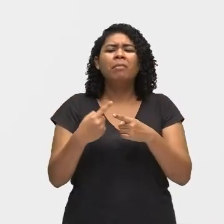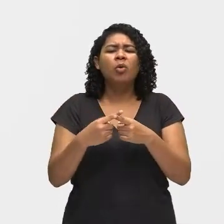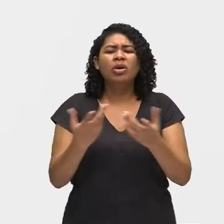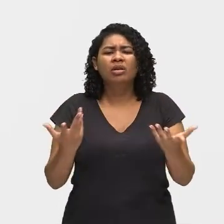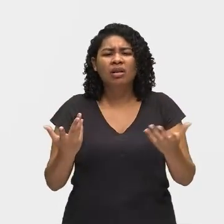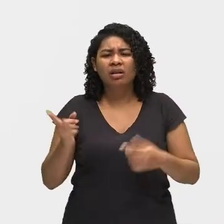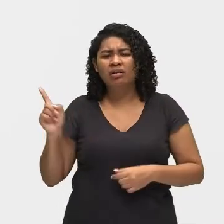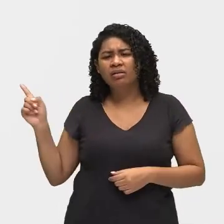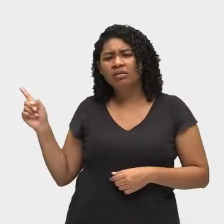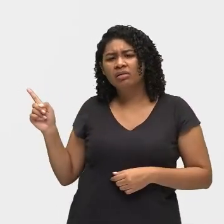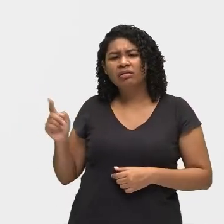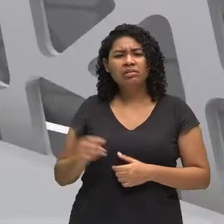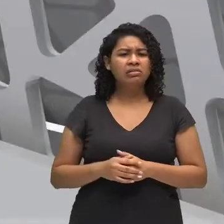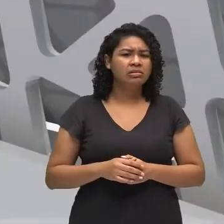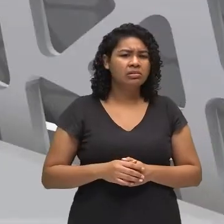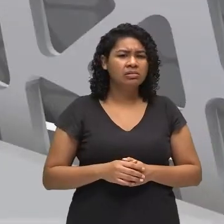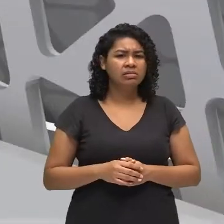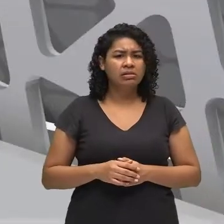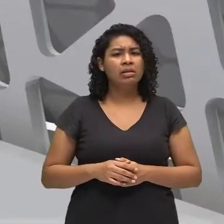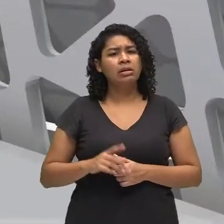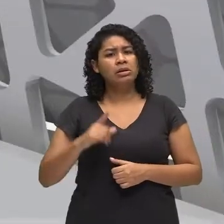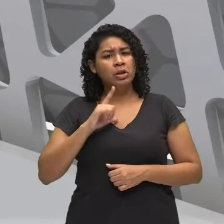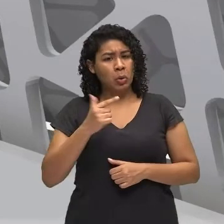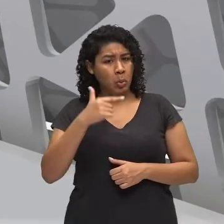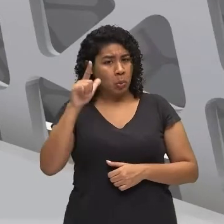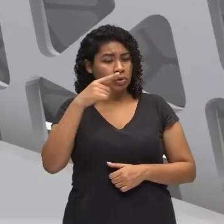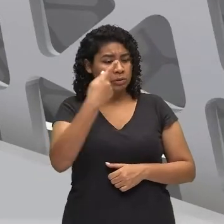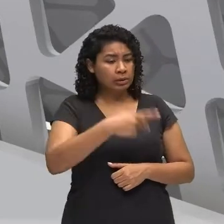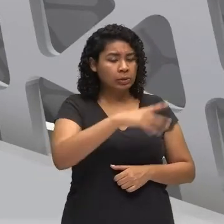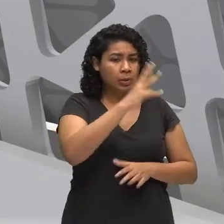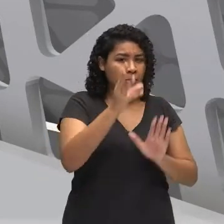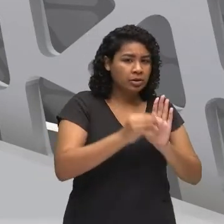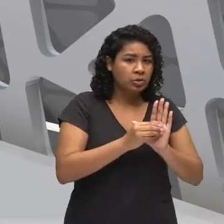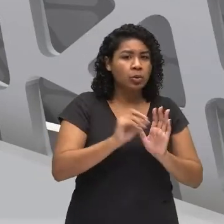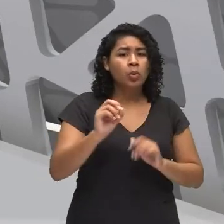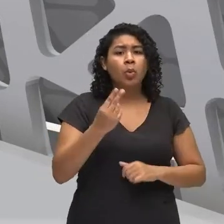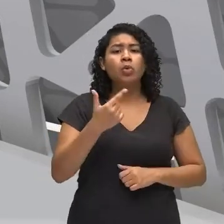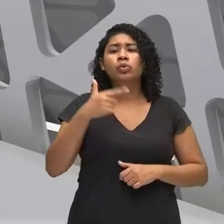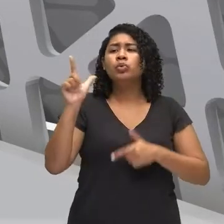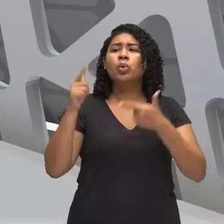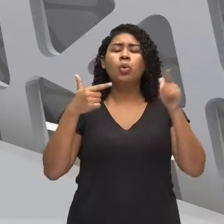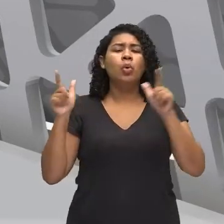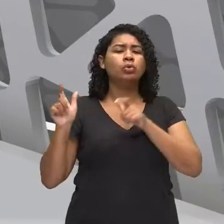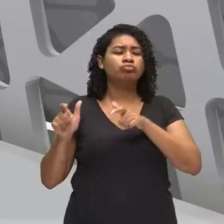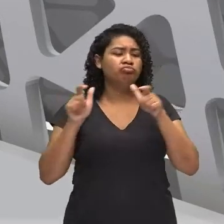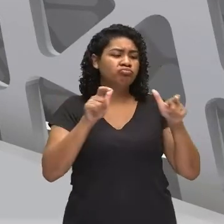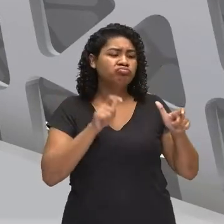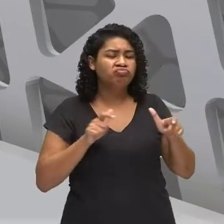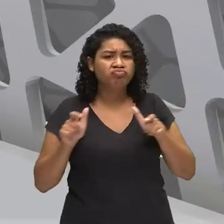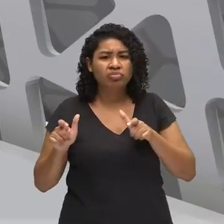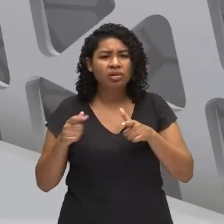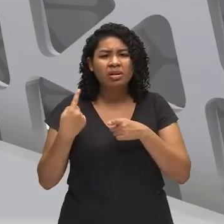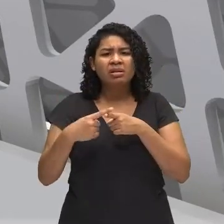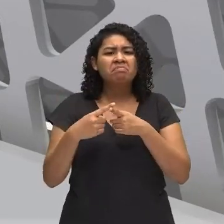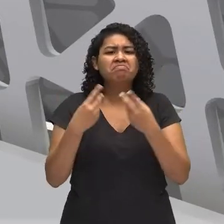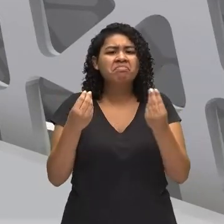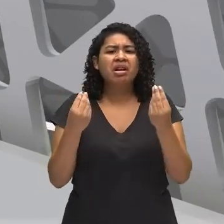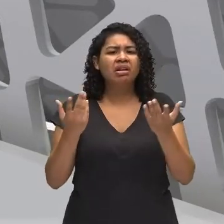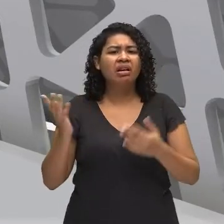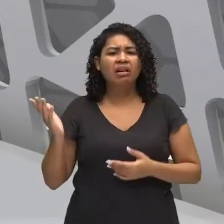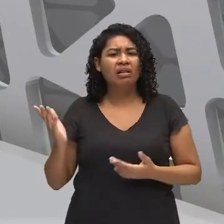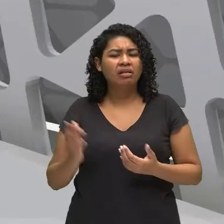da Barra do Rio Negro, que aconteceu aqui no Amazonas, ou os fortes de lá de Roraima, de Rondônia? Para que eles